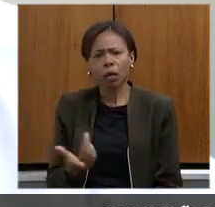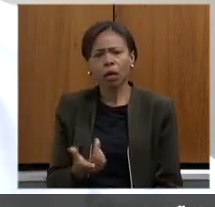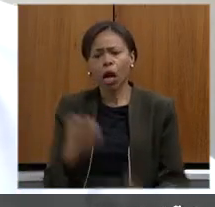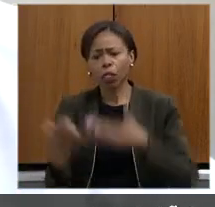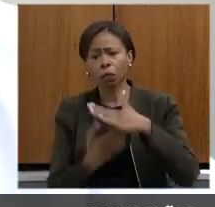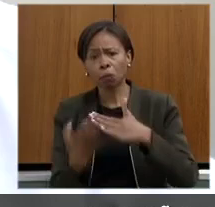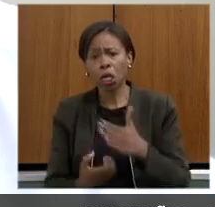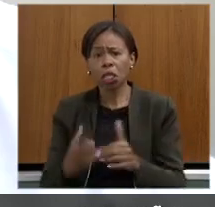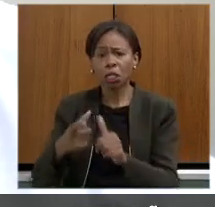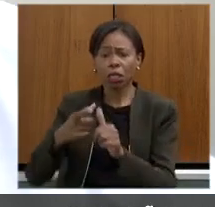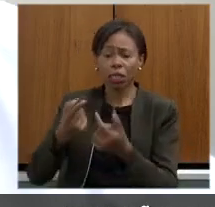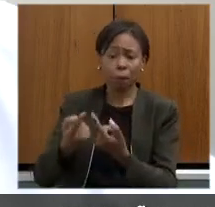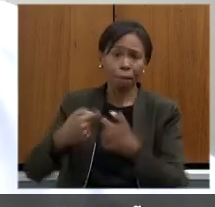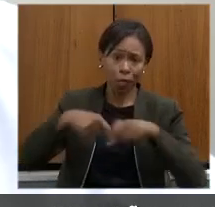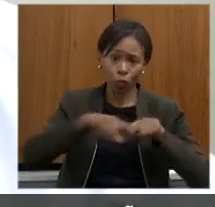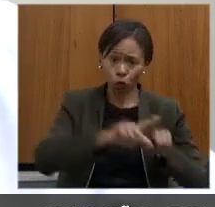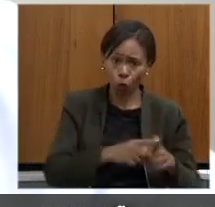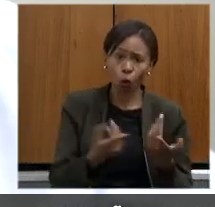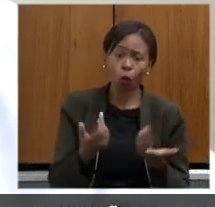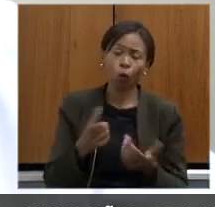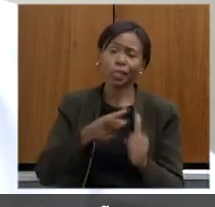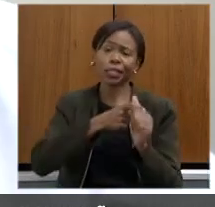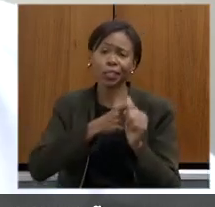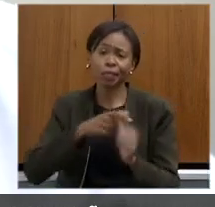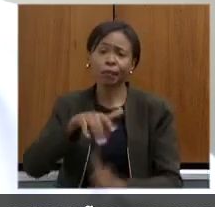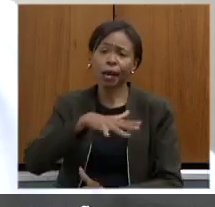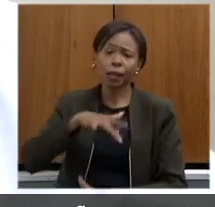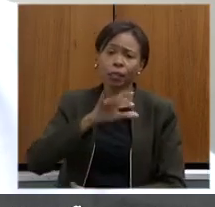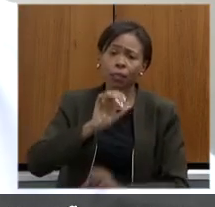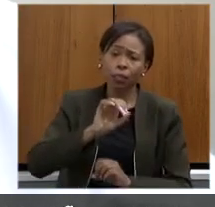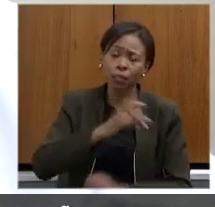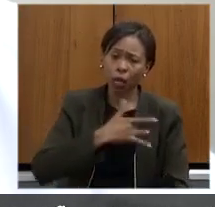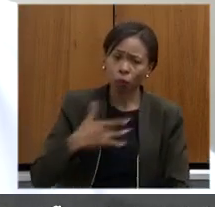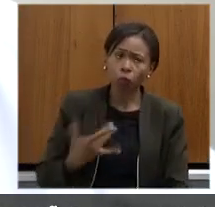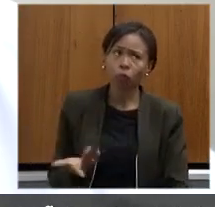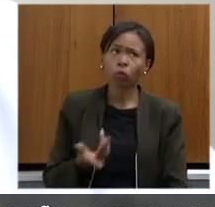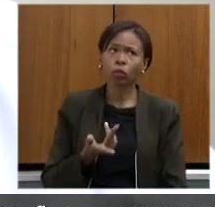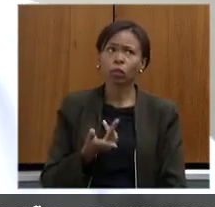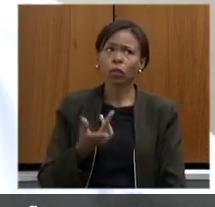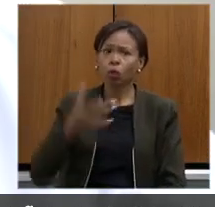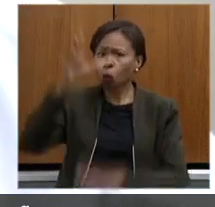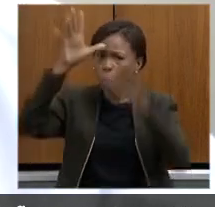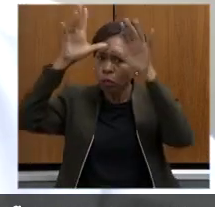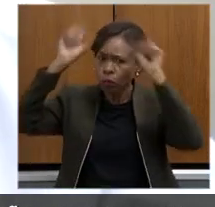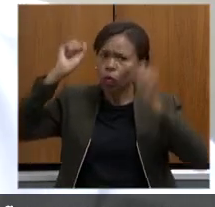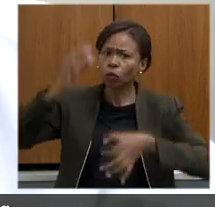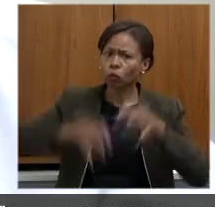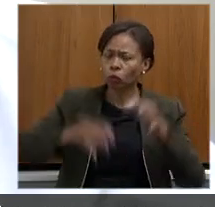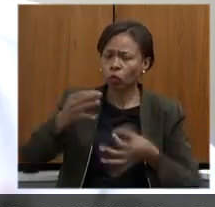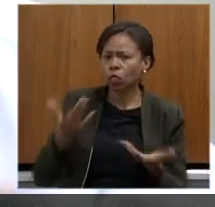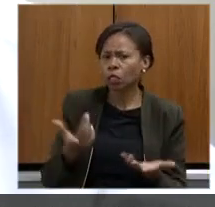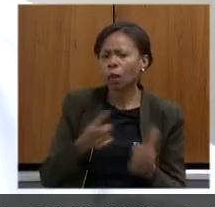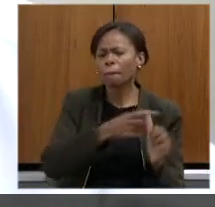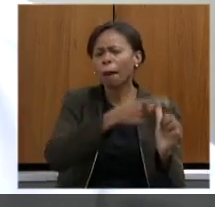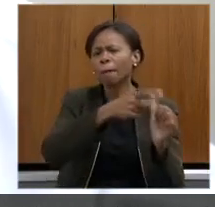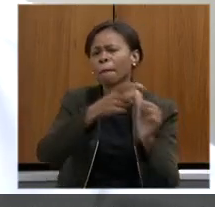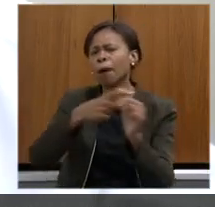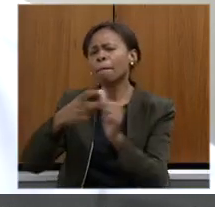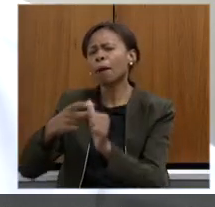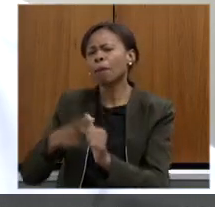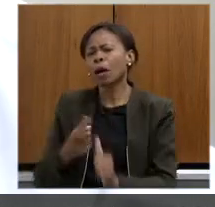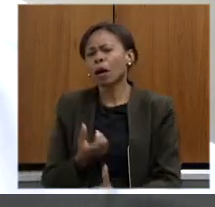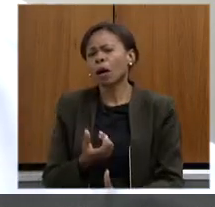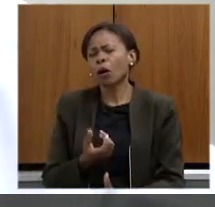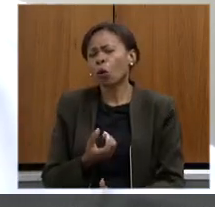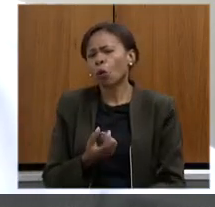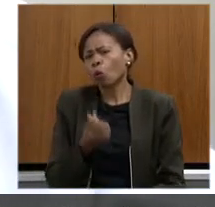empréstimos consignados dos Servidores dívidas a saúde com tribunal de justiça qual foi o volume de dívidas de este governo teve